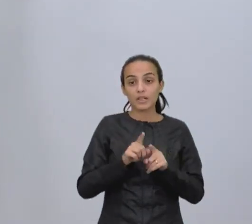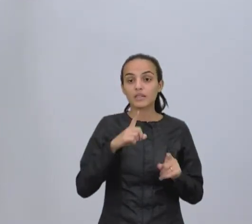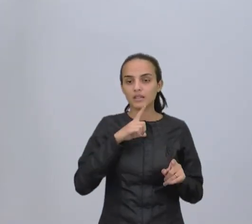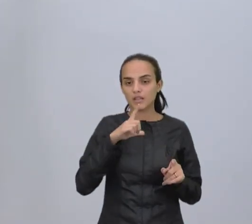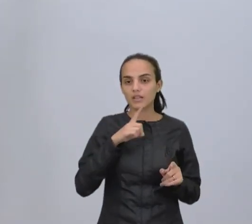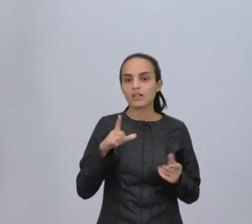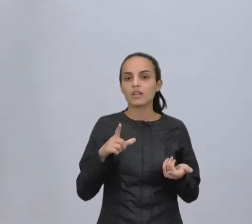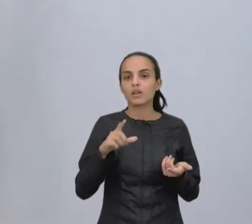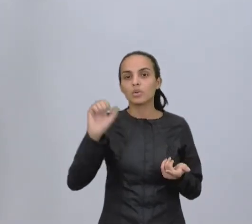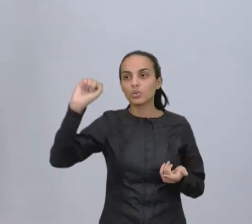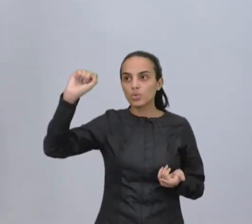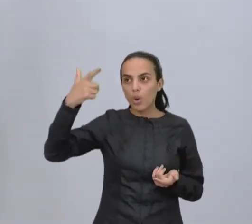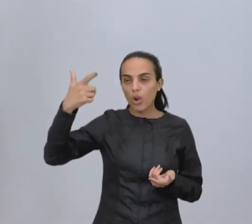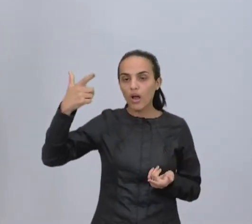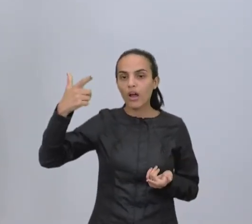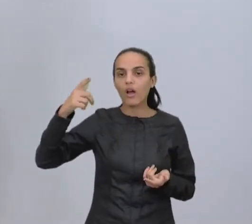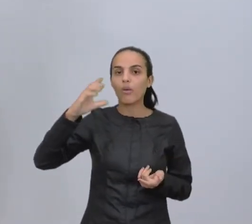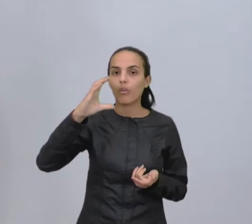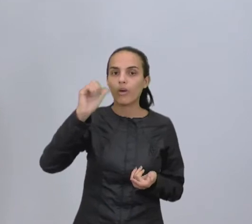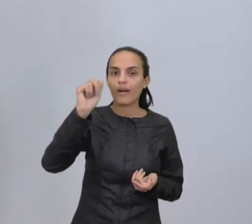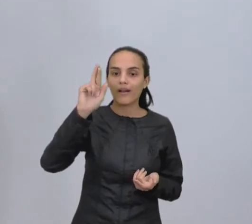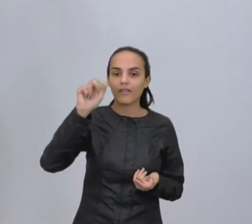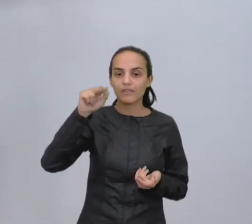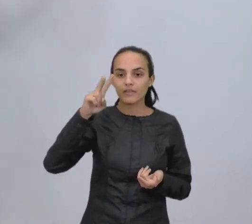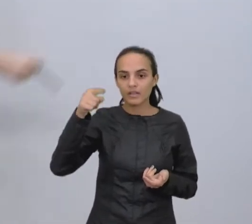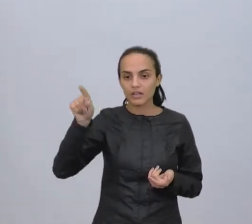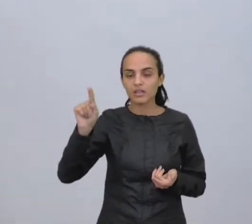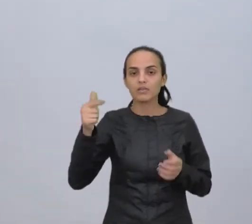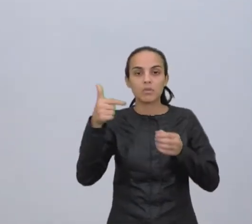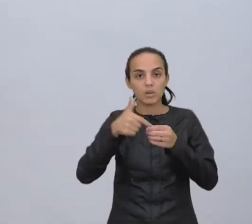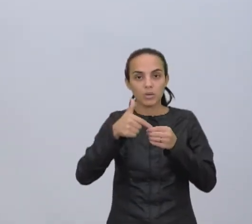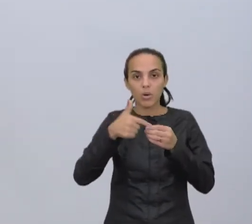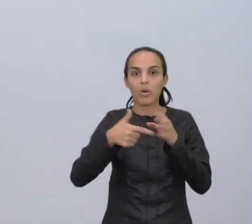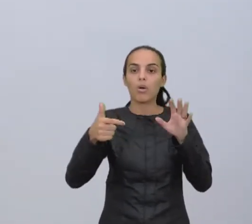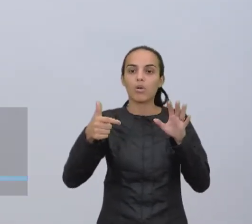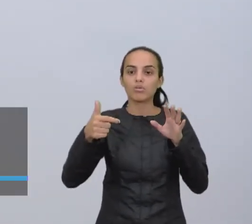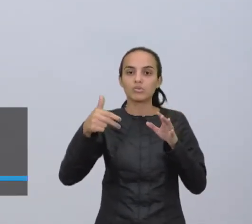né? Solar, o carvão, o petróleo, nuclear,